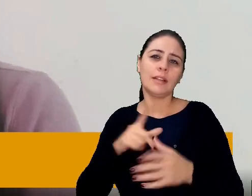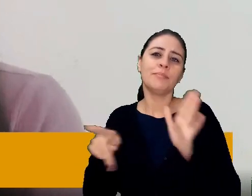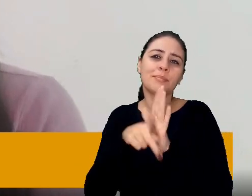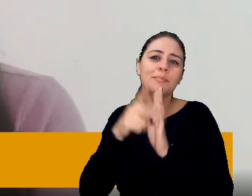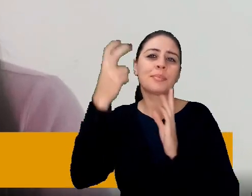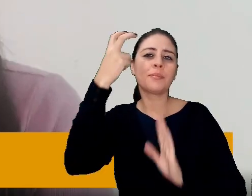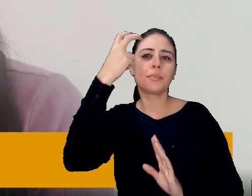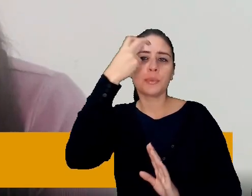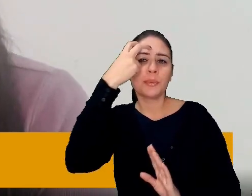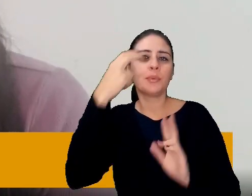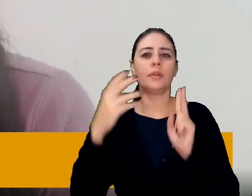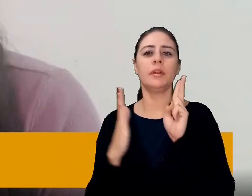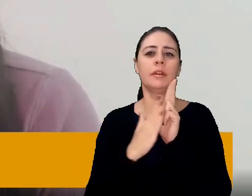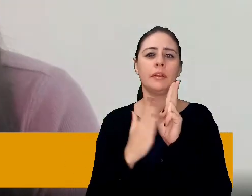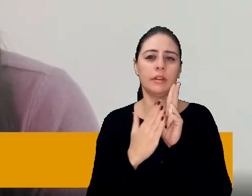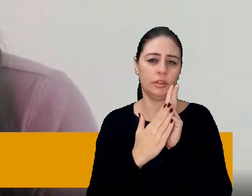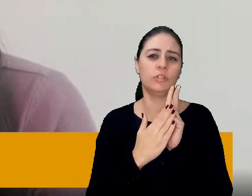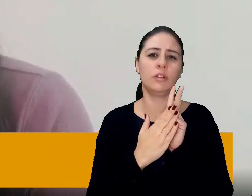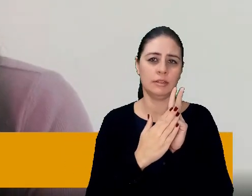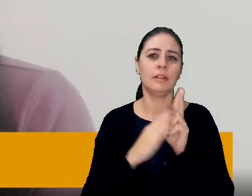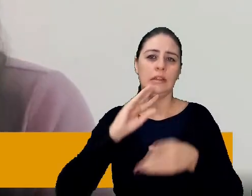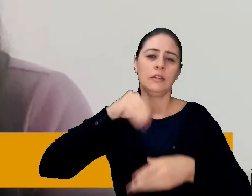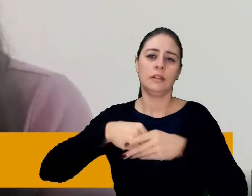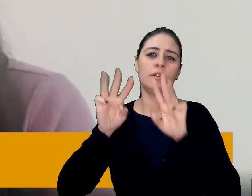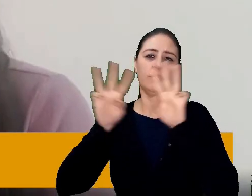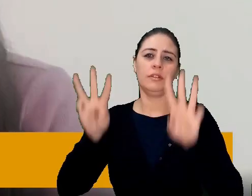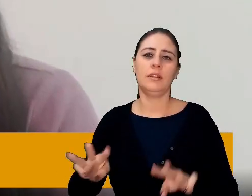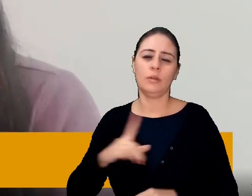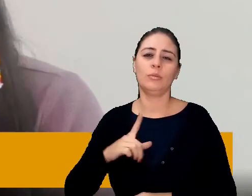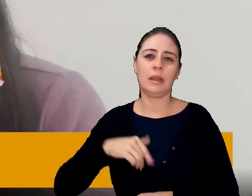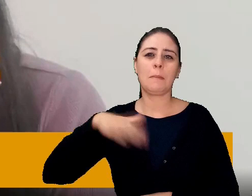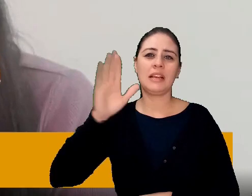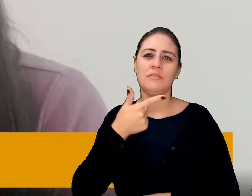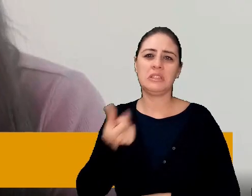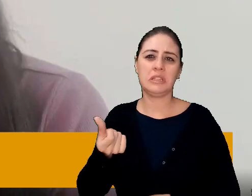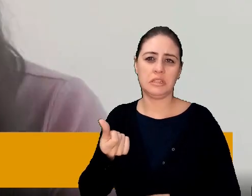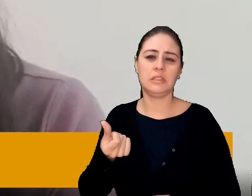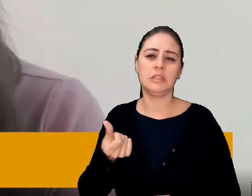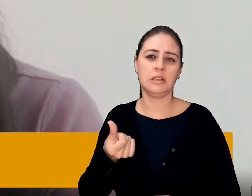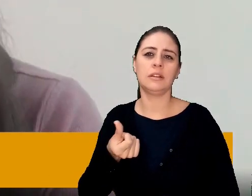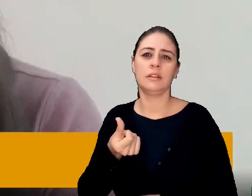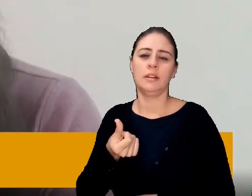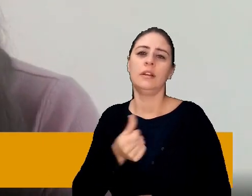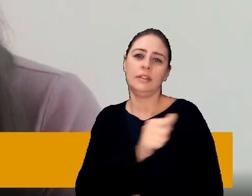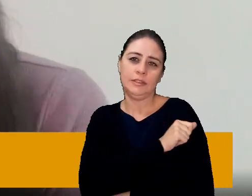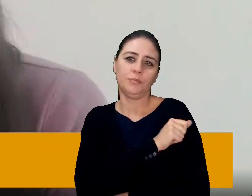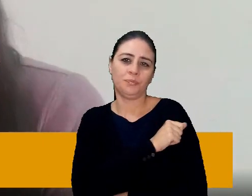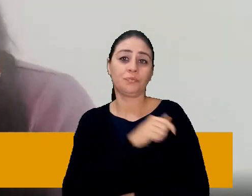tem várias etnias, então são 5 etnias que predominam aqui na região sul,